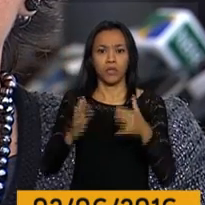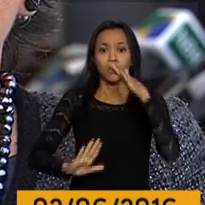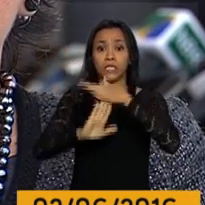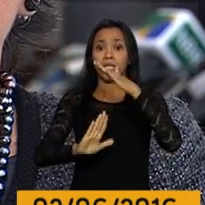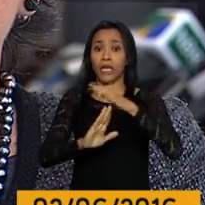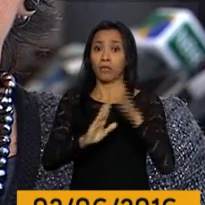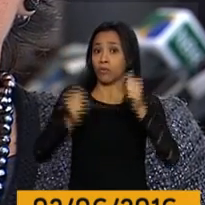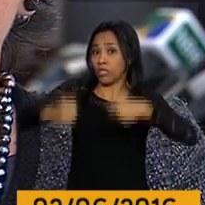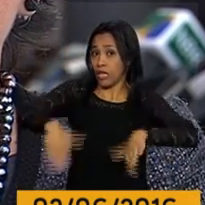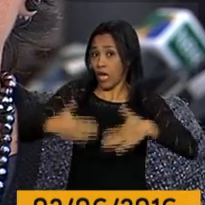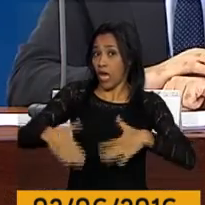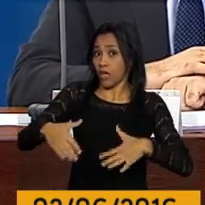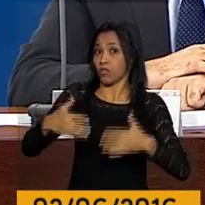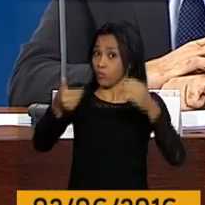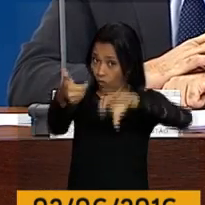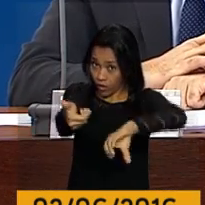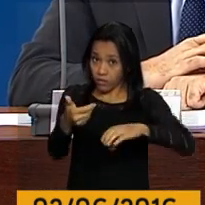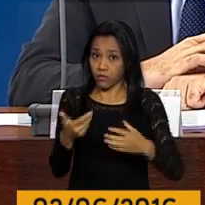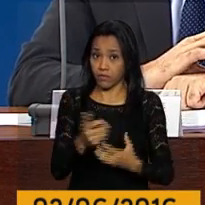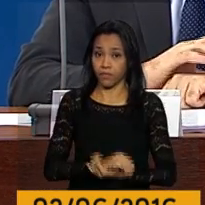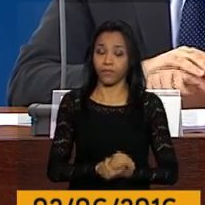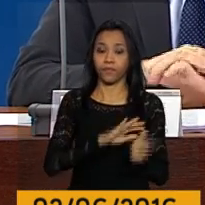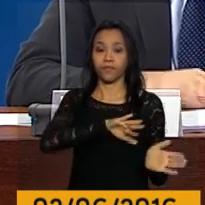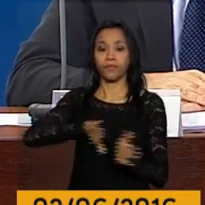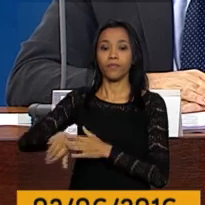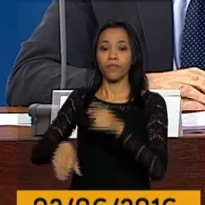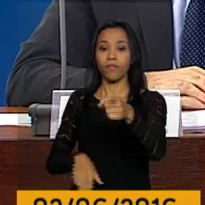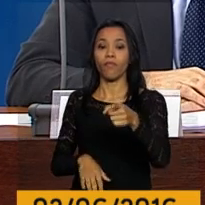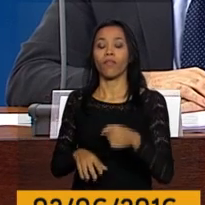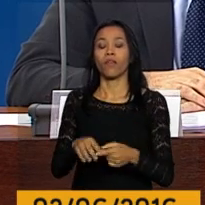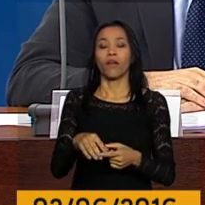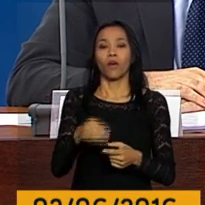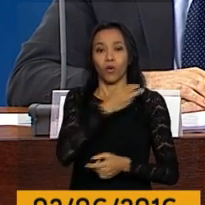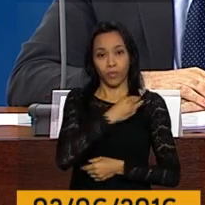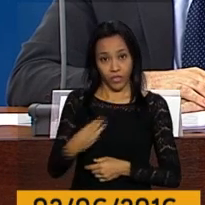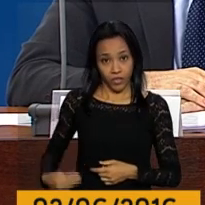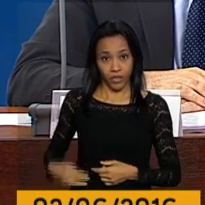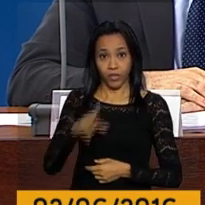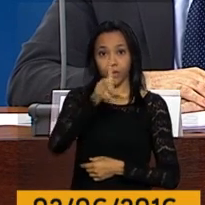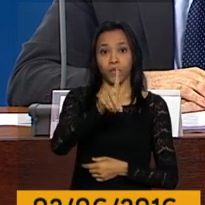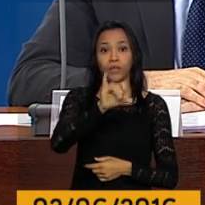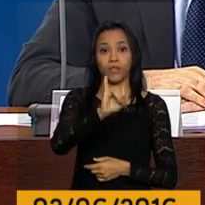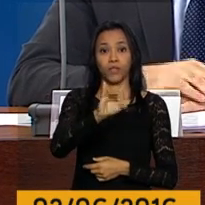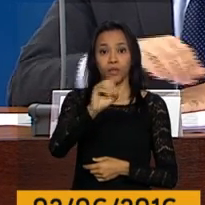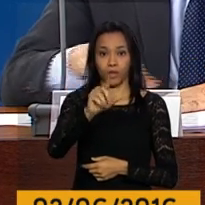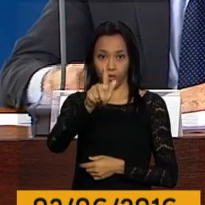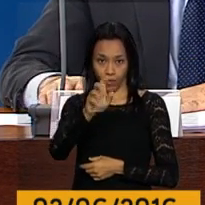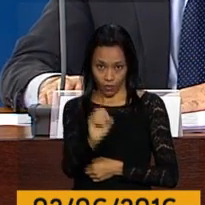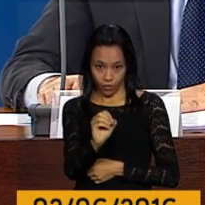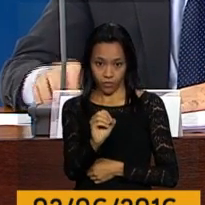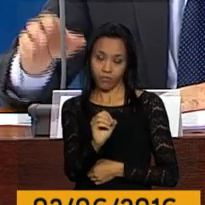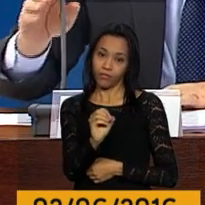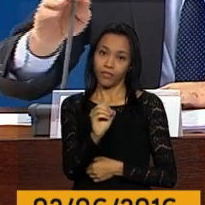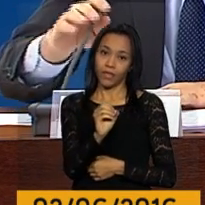para o Congresso. O ministro Diogo deixou de responder a pergunta, eu vou propiciar que